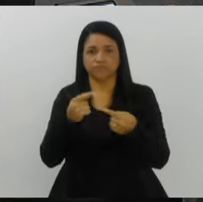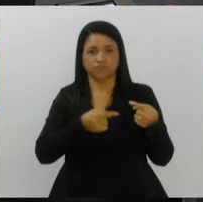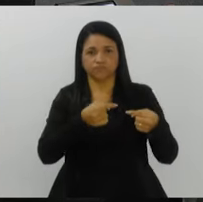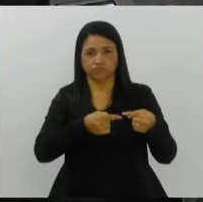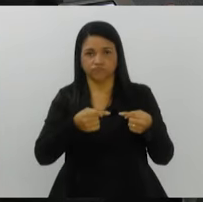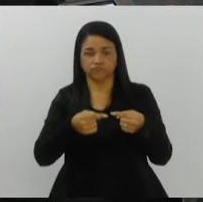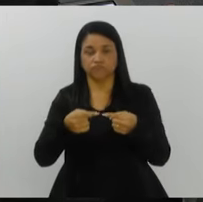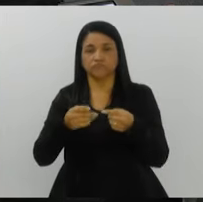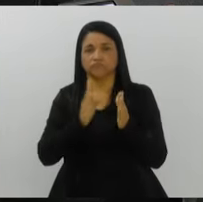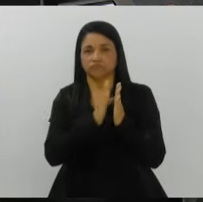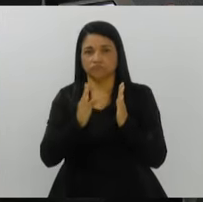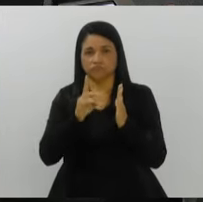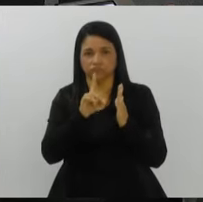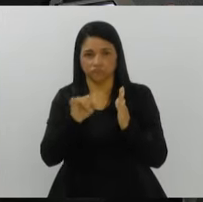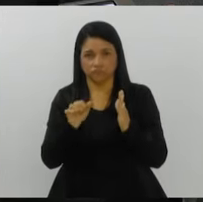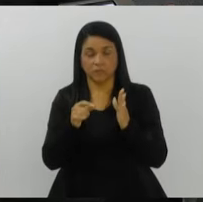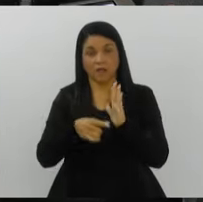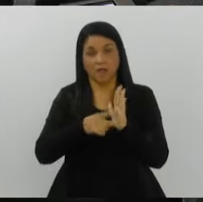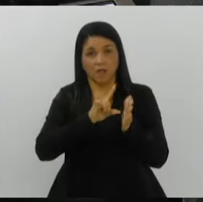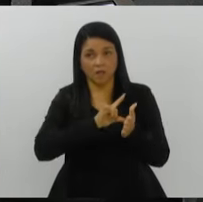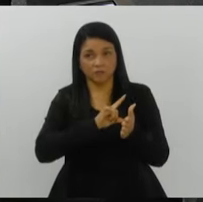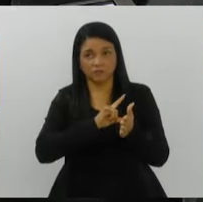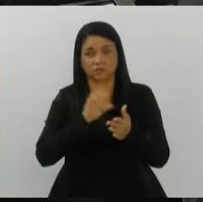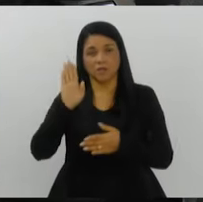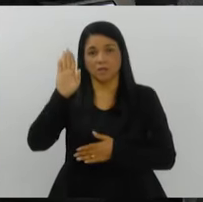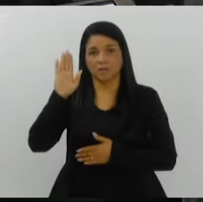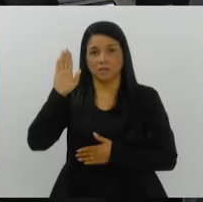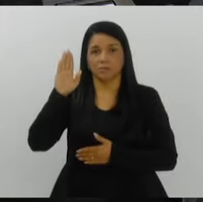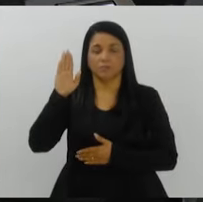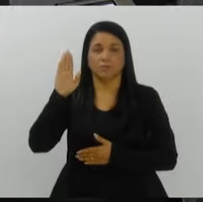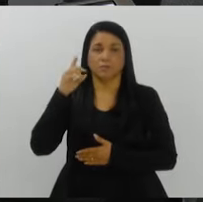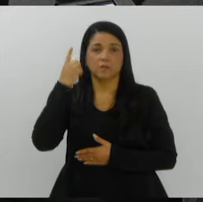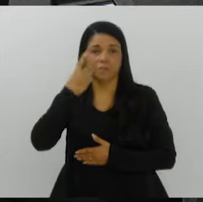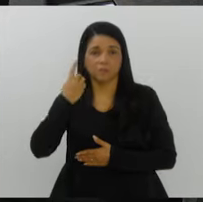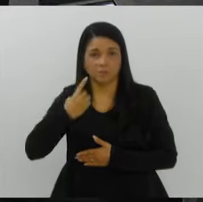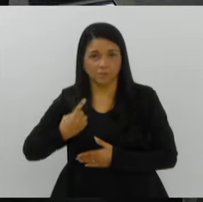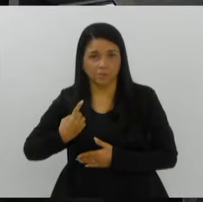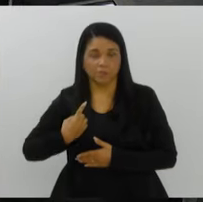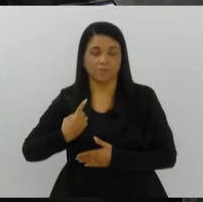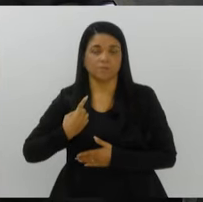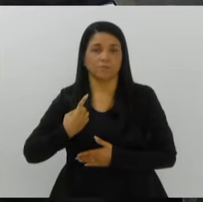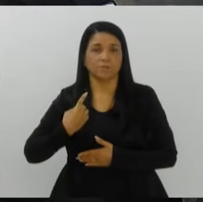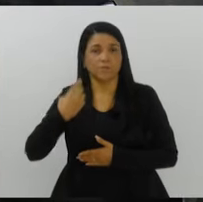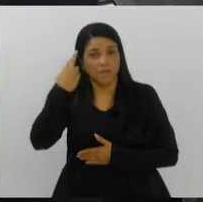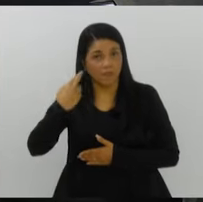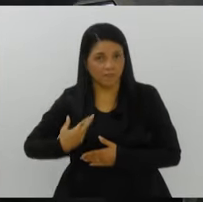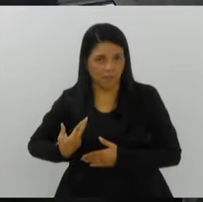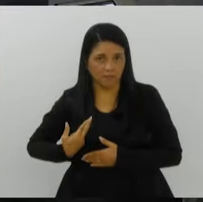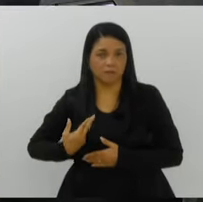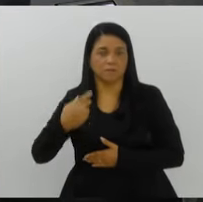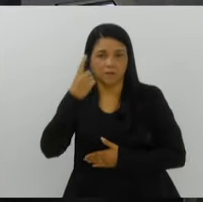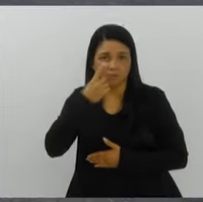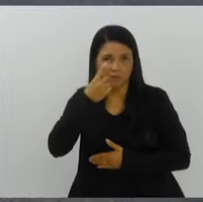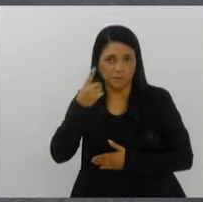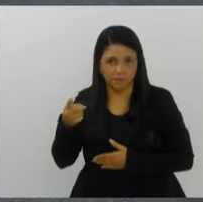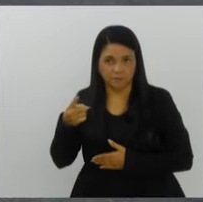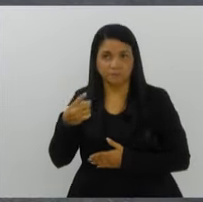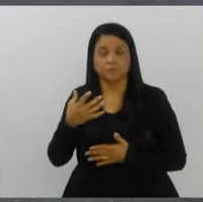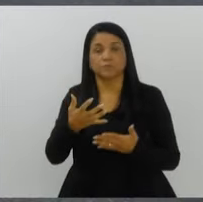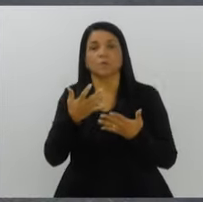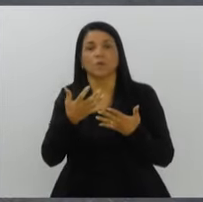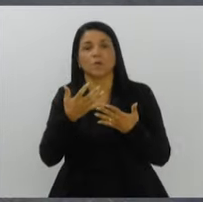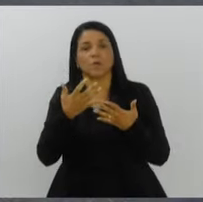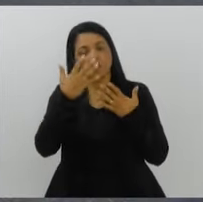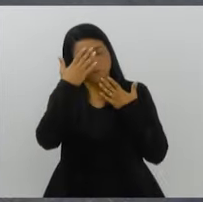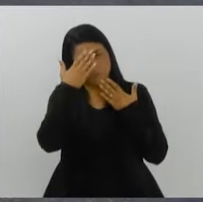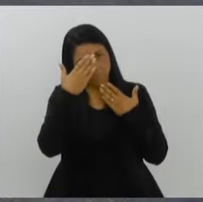dia antes, porém, a pela ordem, a deputada Renata Souza. Senhora presidenta, só quero agradecer aqui